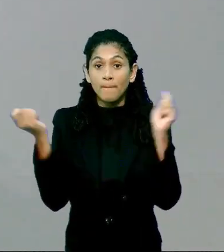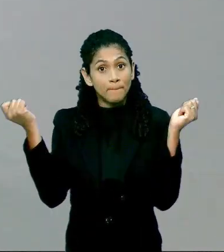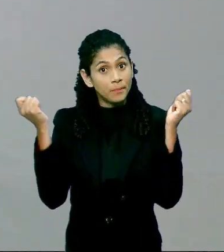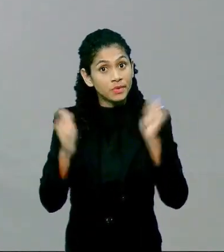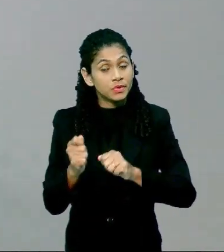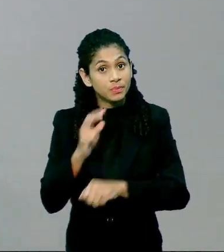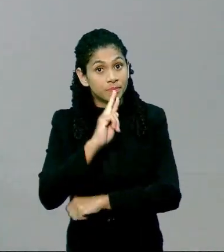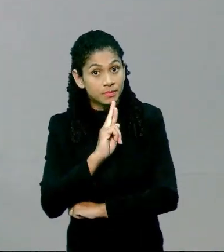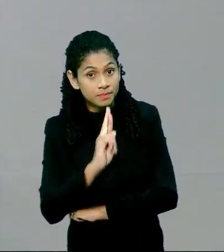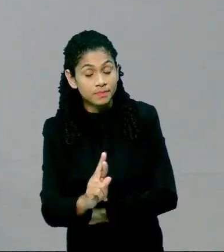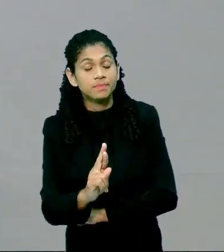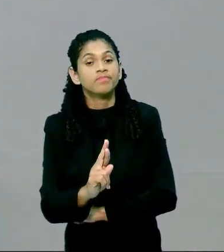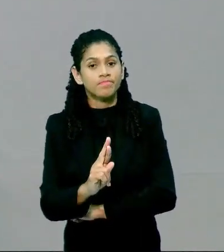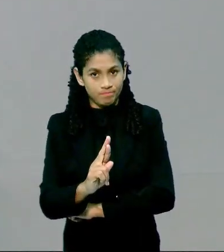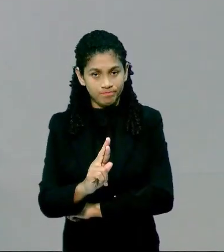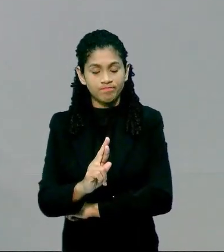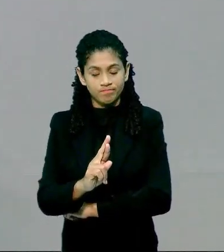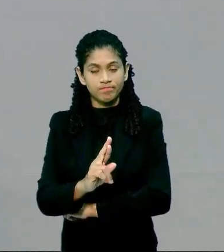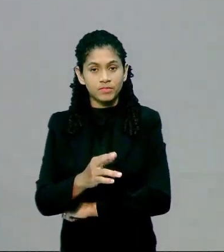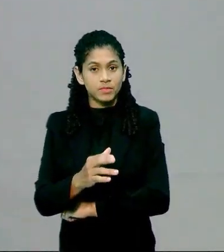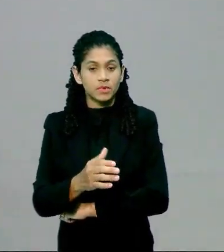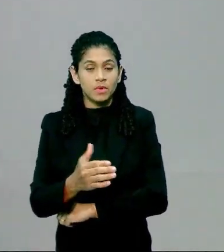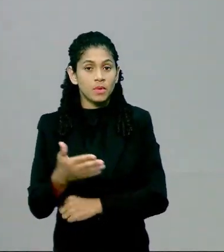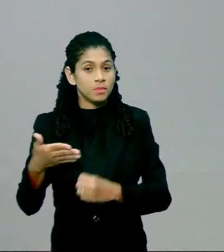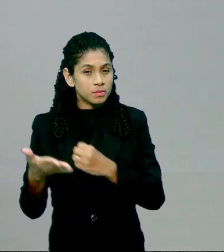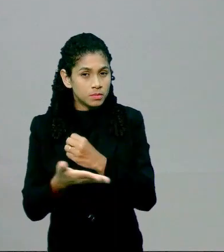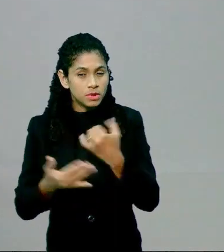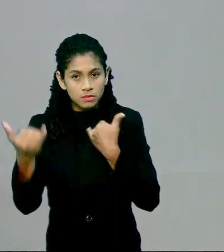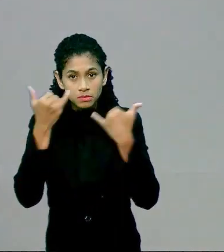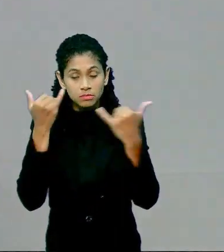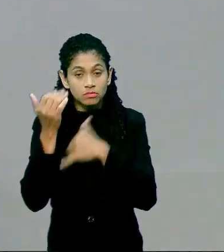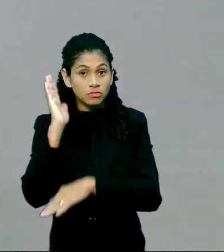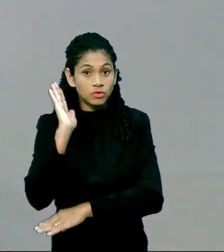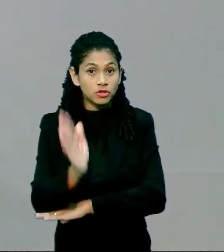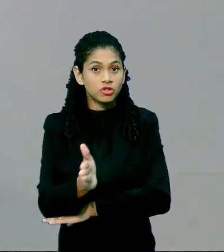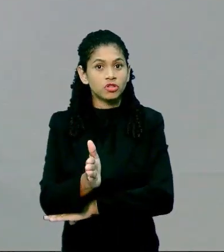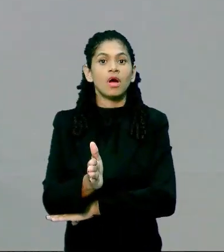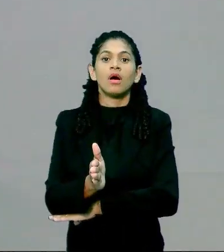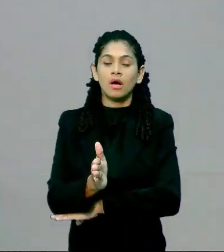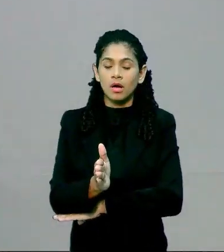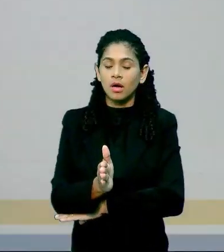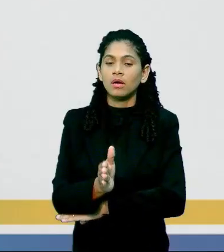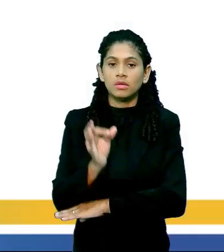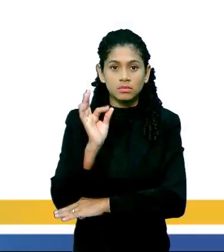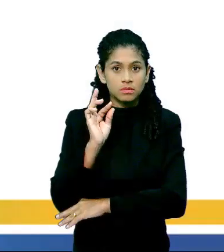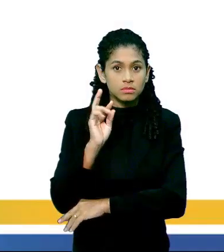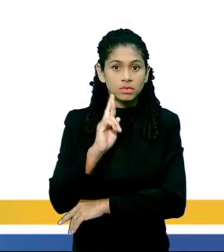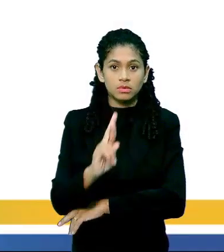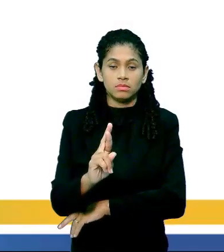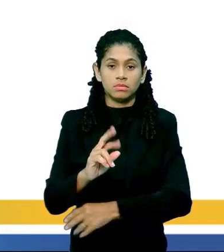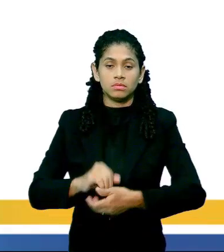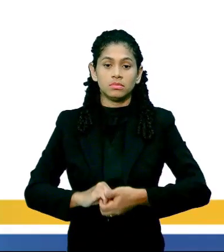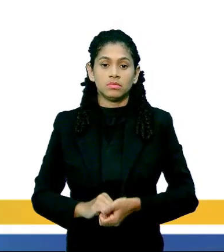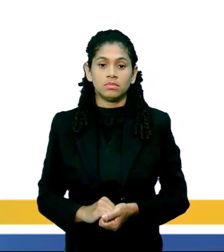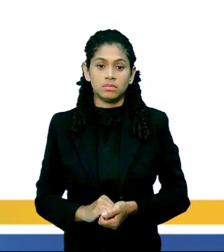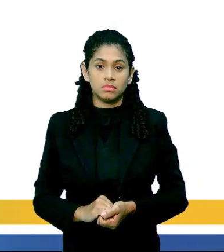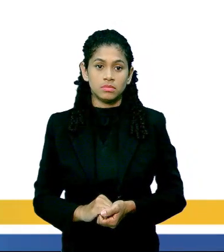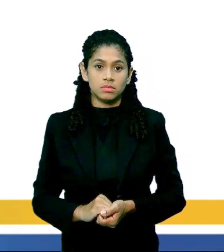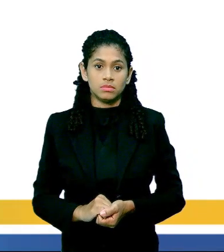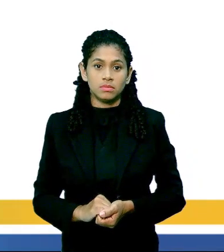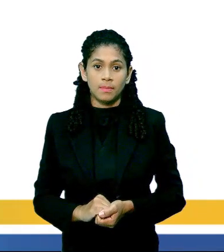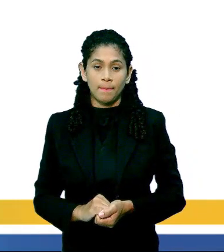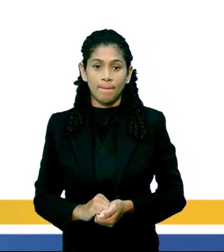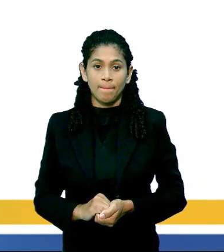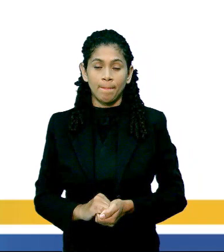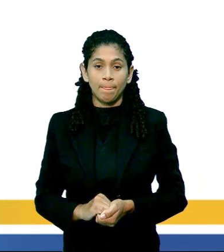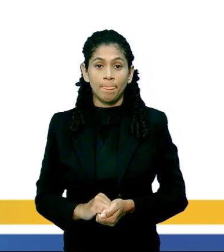base naquela informação, a gente já conseguiu matar nesse conhecimento que a gente já obteve aqui. Então, vamos para a próxima questão que a gente vai avançar mais um pouquinho. Mais uma